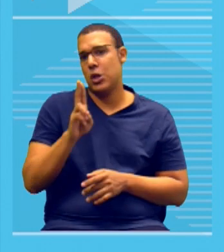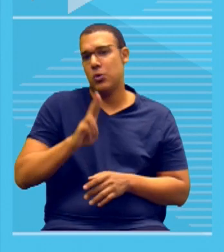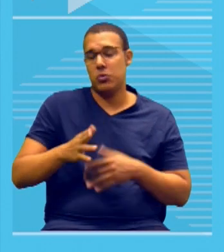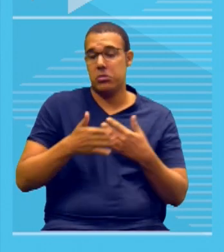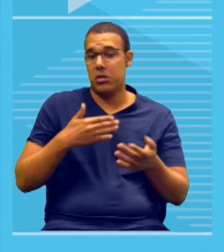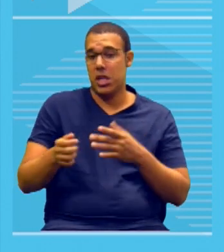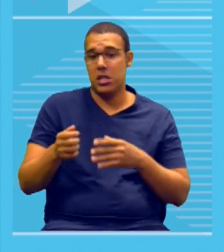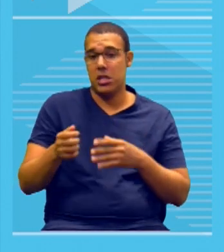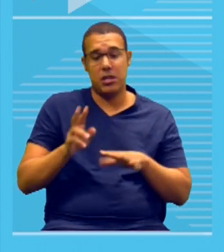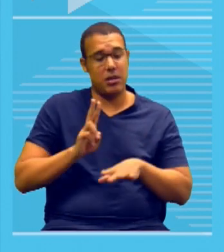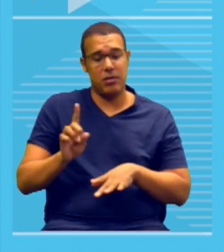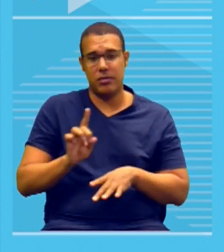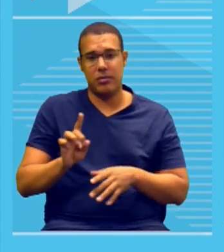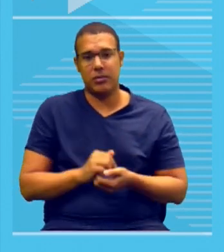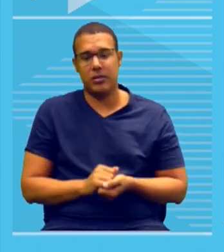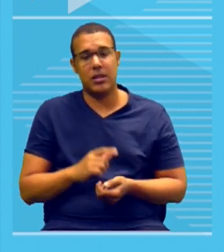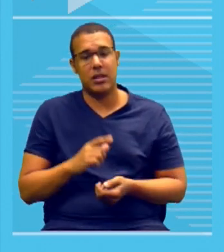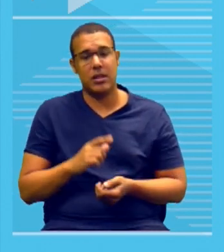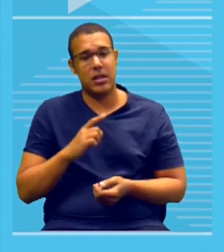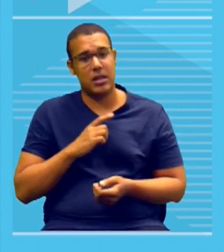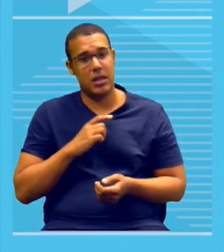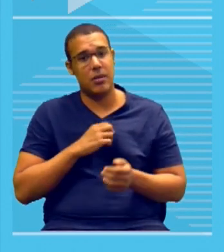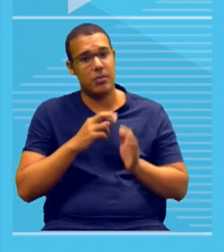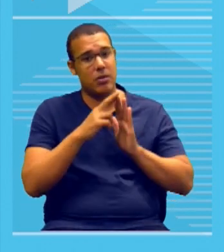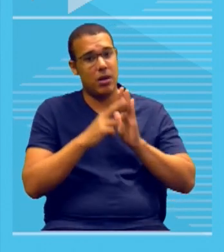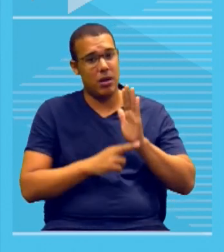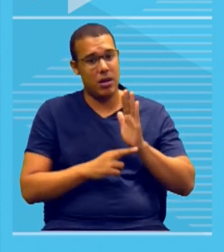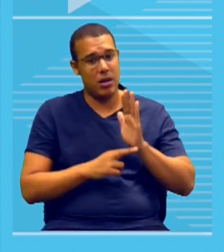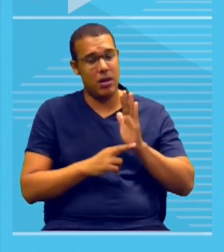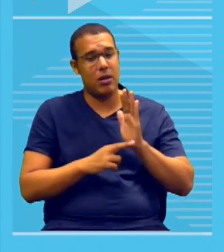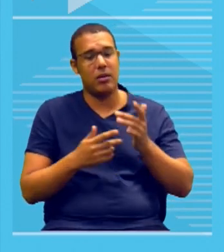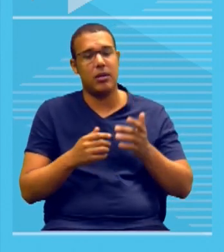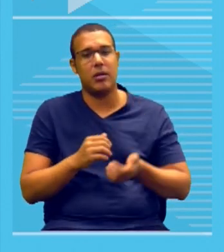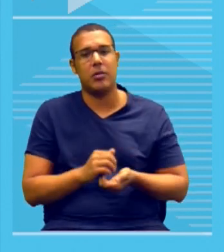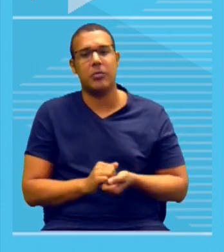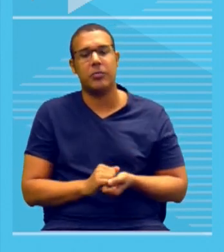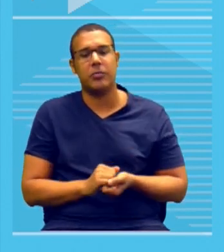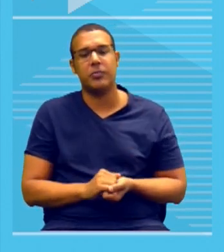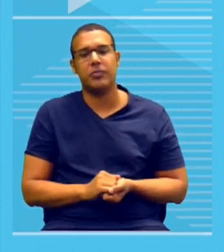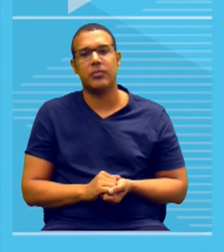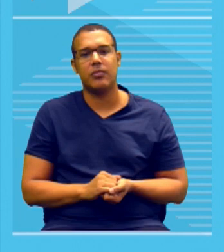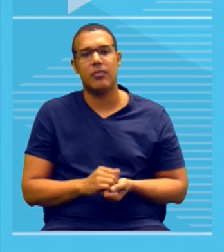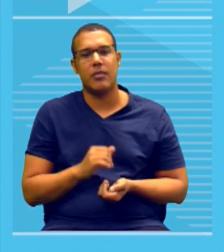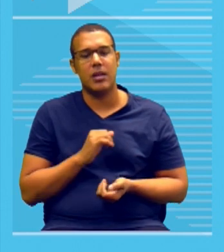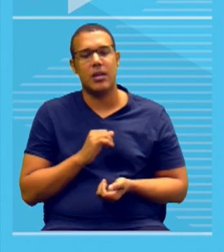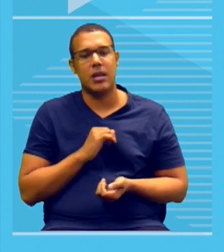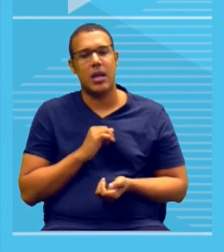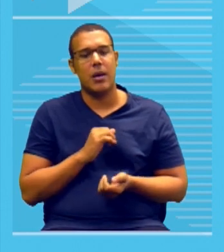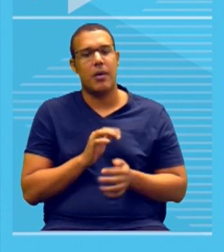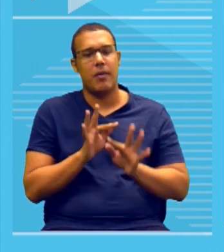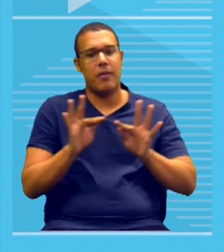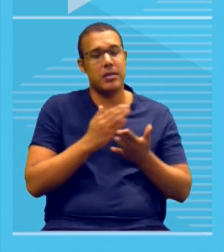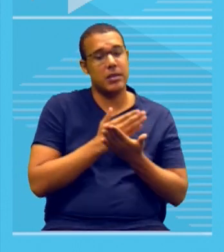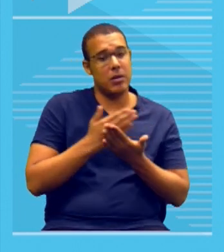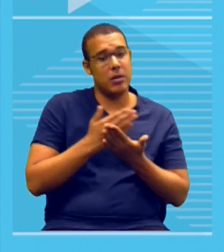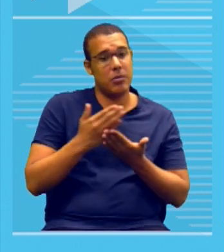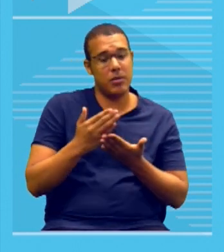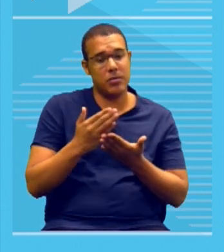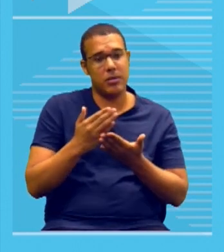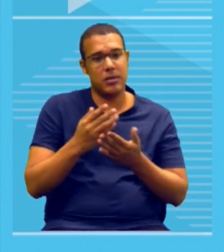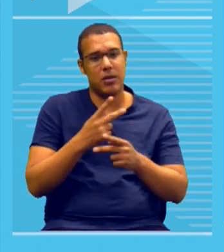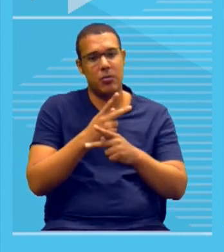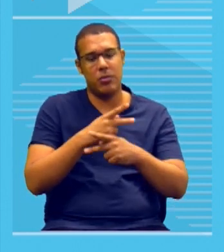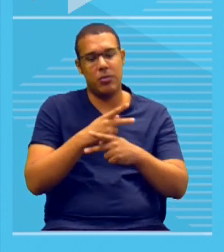por exemplo existe uma regra que diz que você não pode iniciar uma frase compra o nome